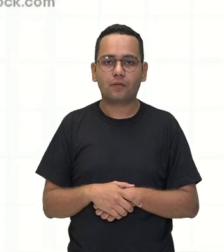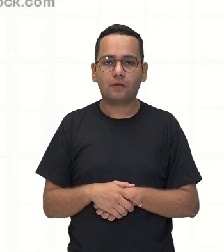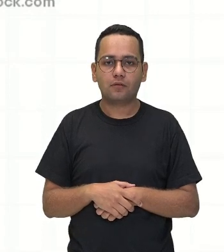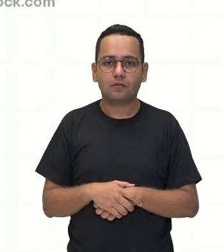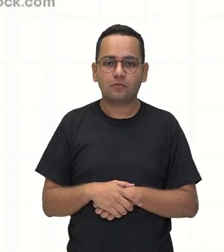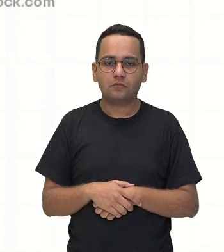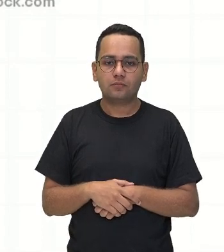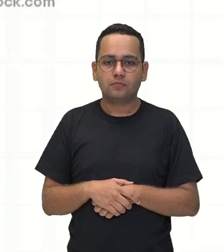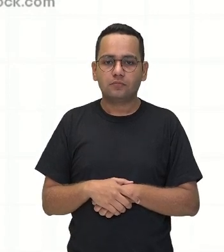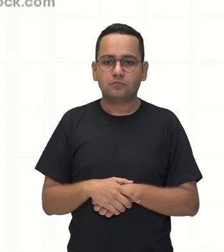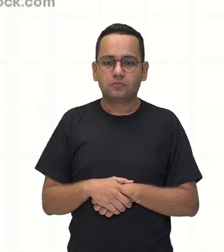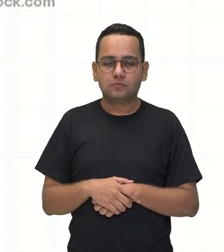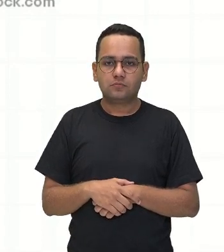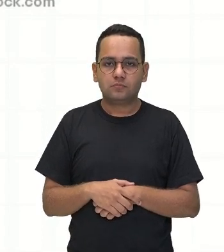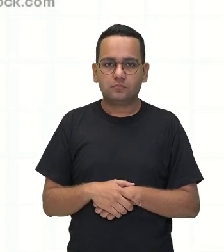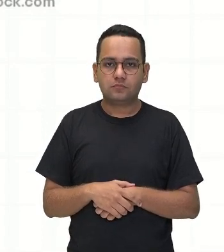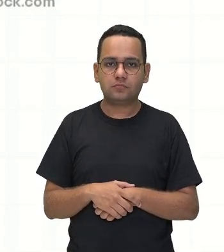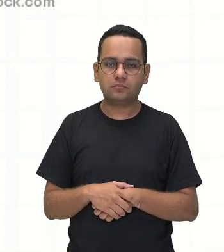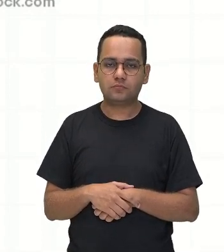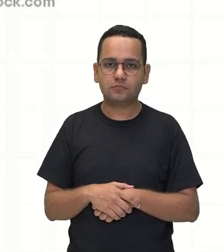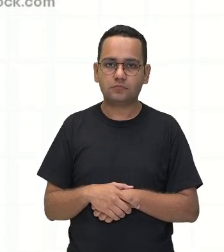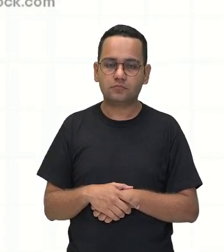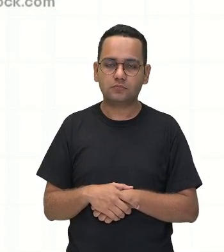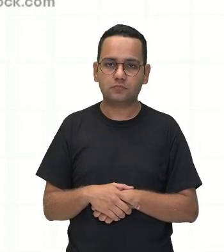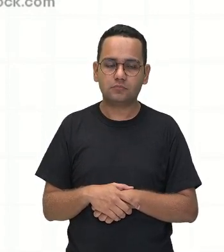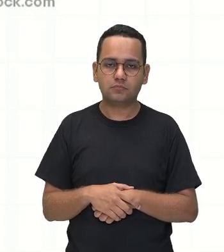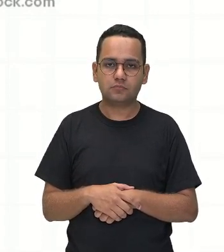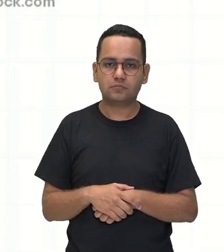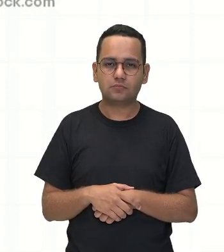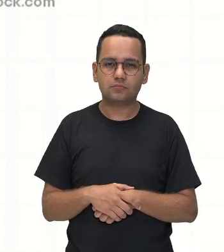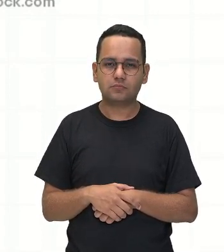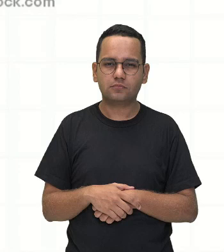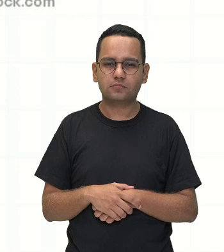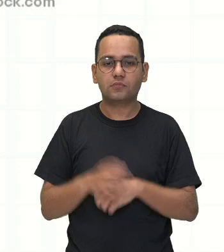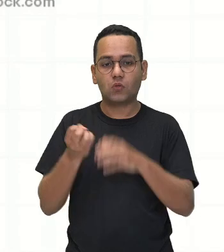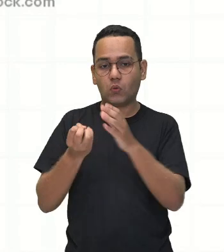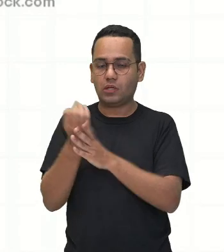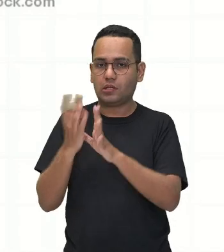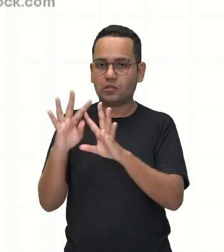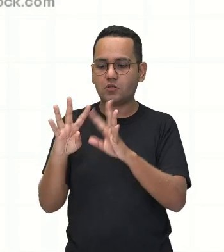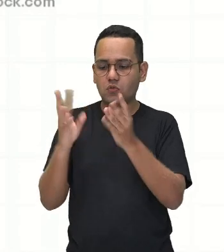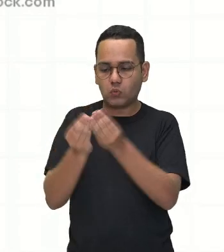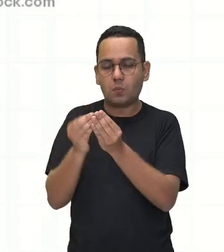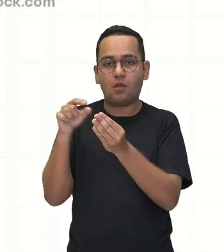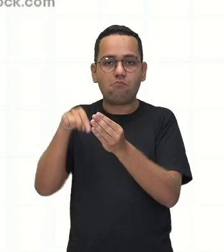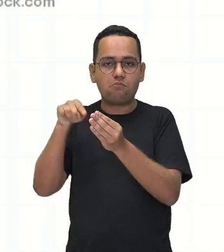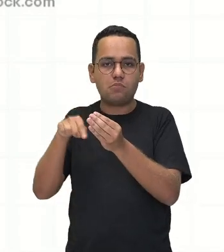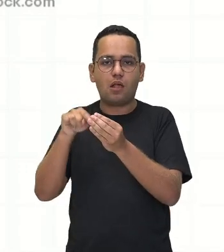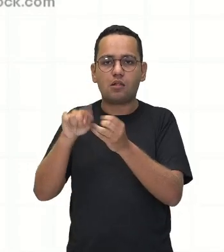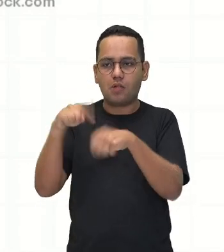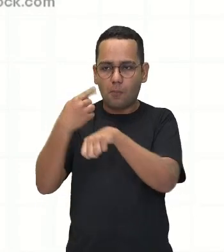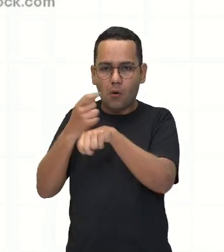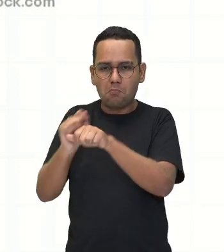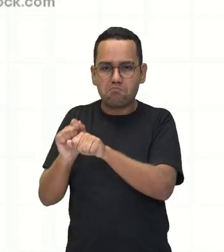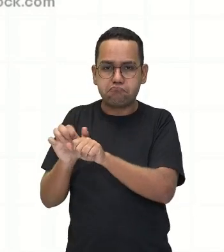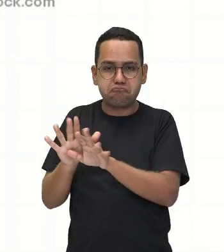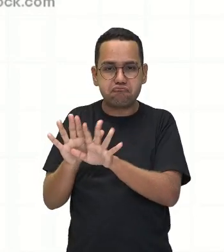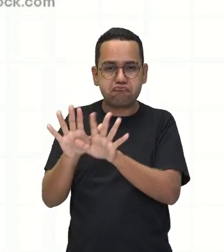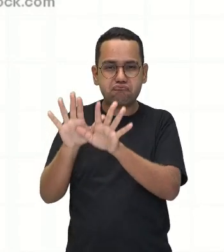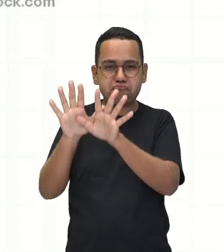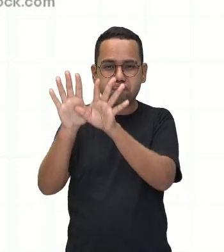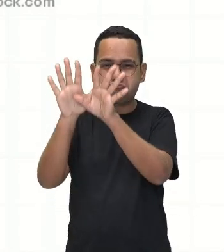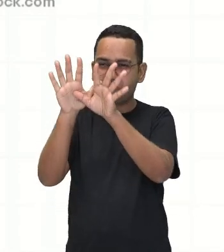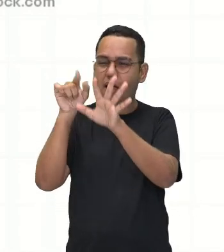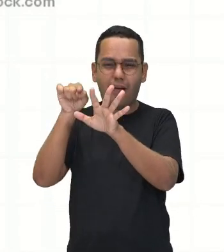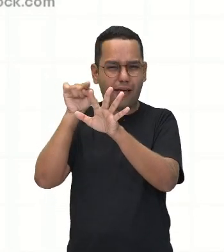essas substâncias que são lançadas para a atmosfera e que eles se tornam,